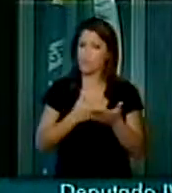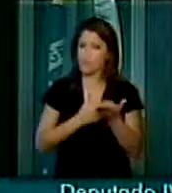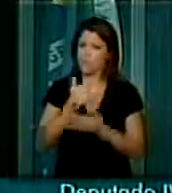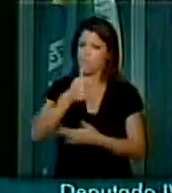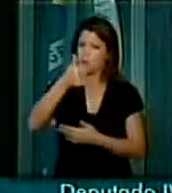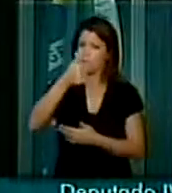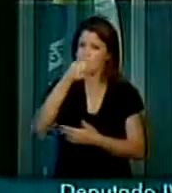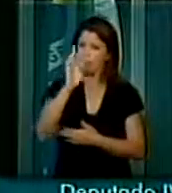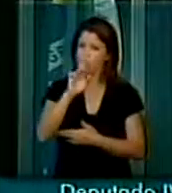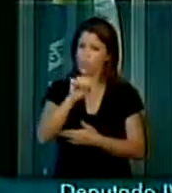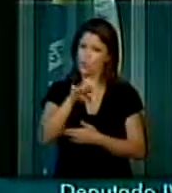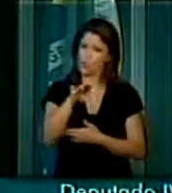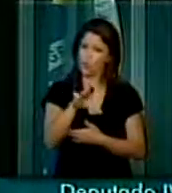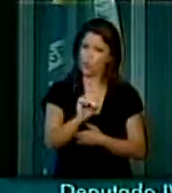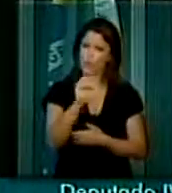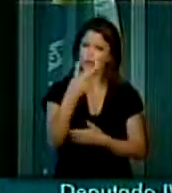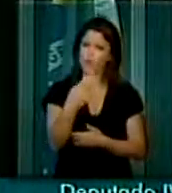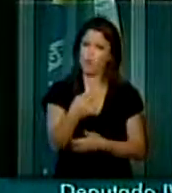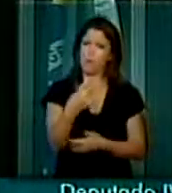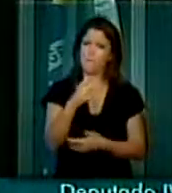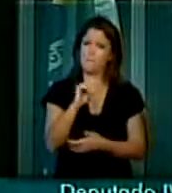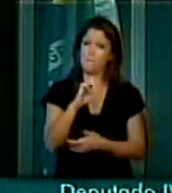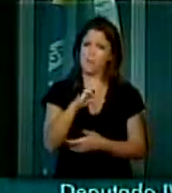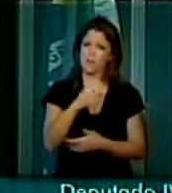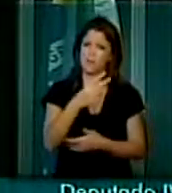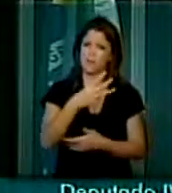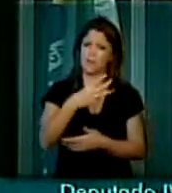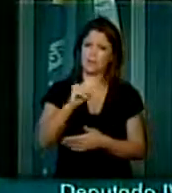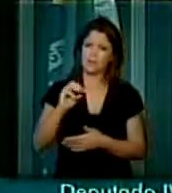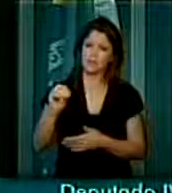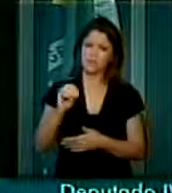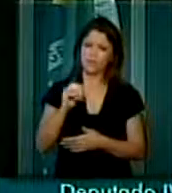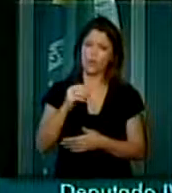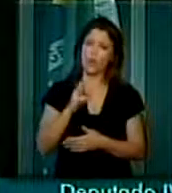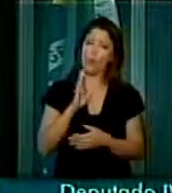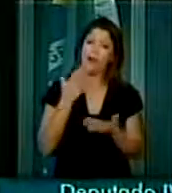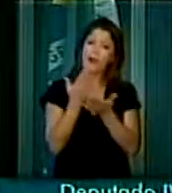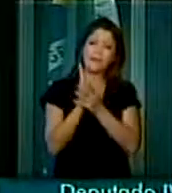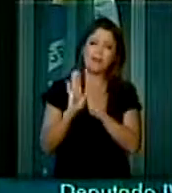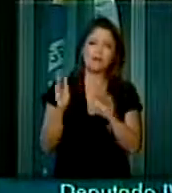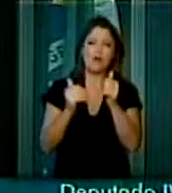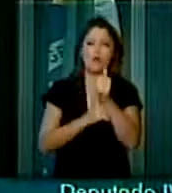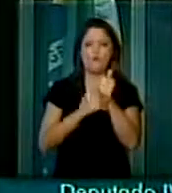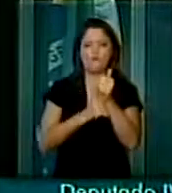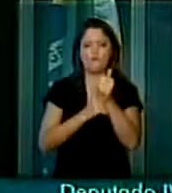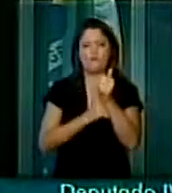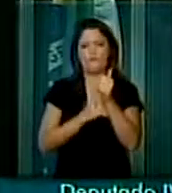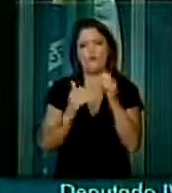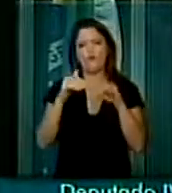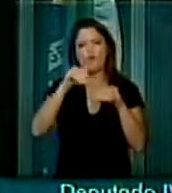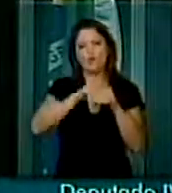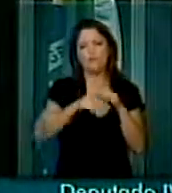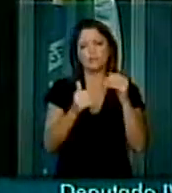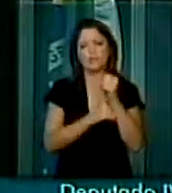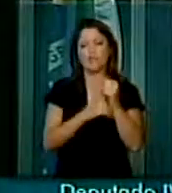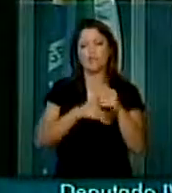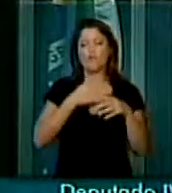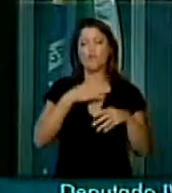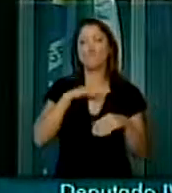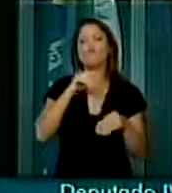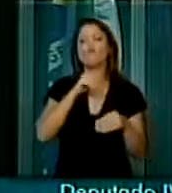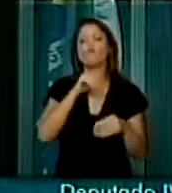turno, como é a PEC do fim do voto secreto, votado em agosto